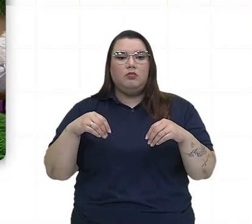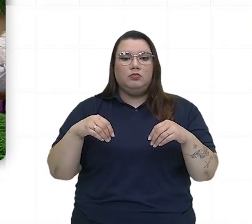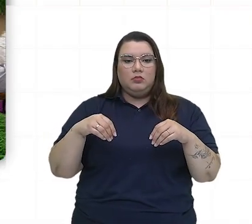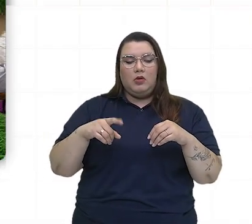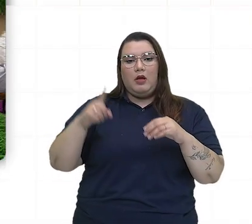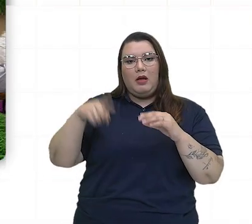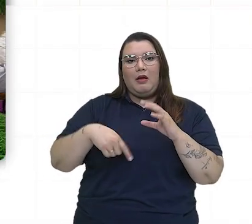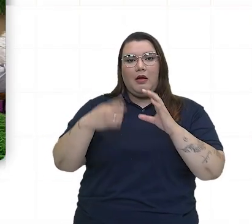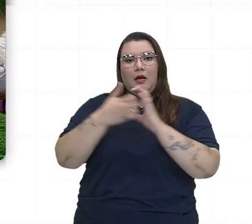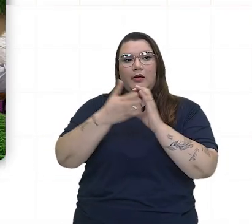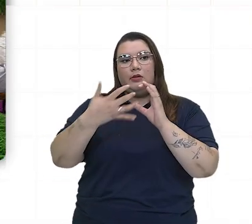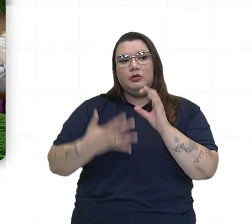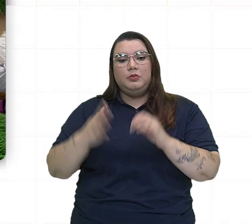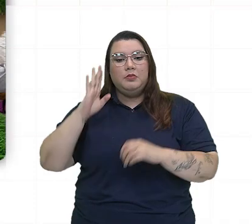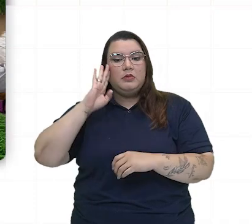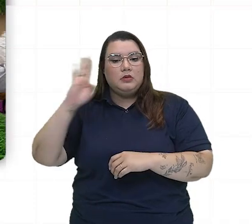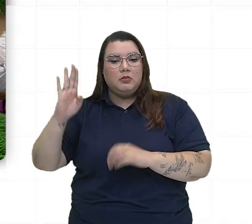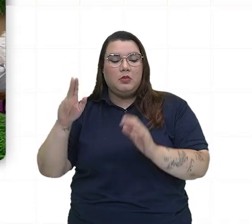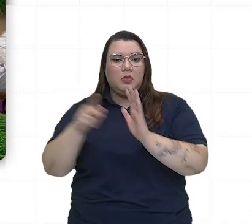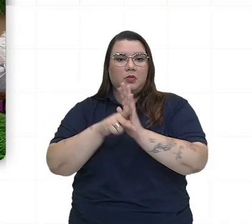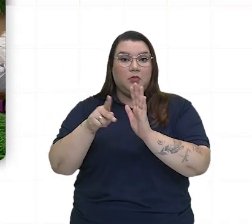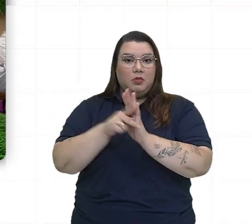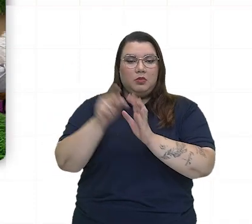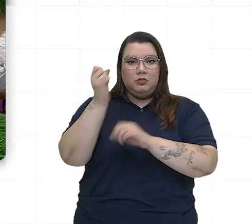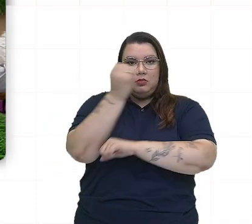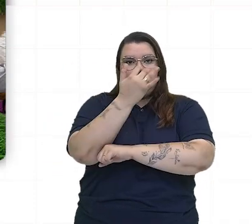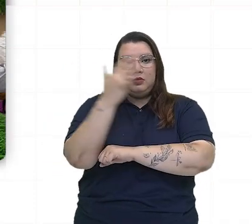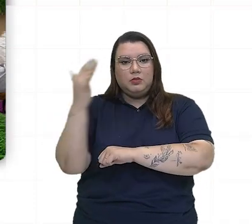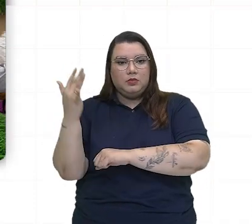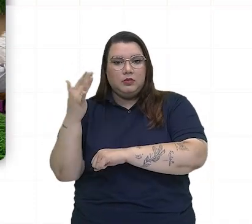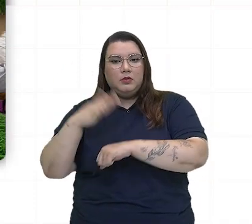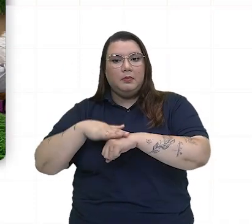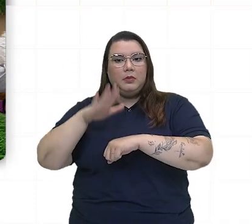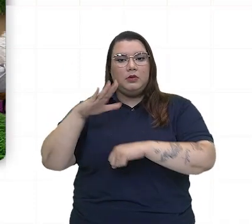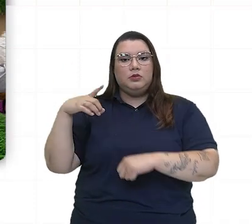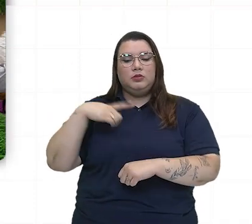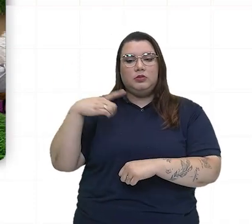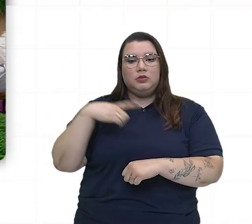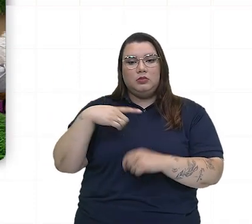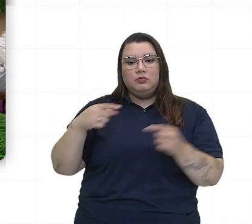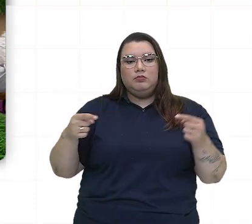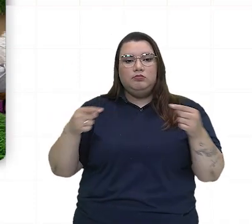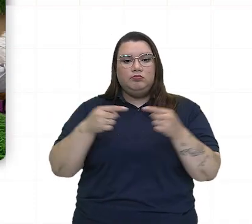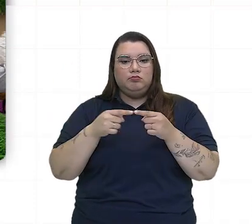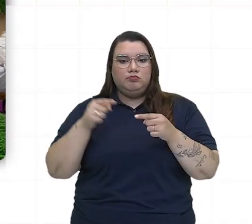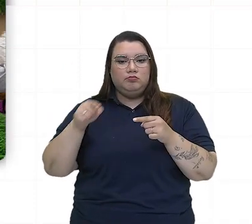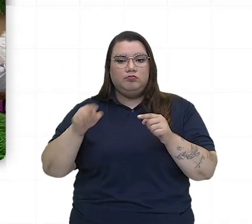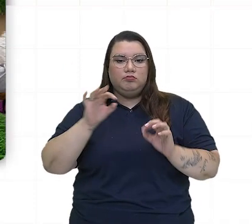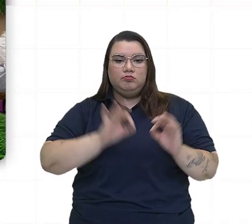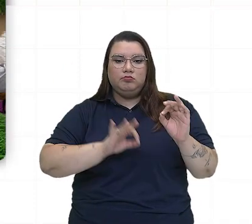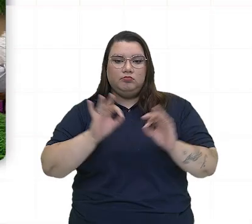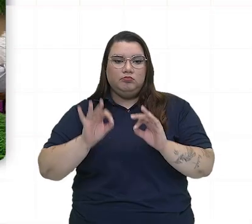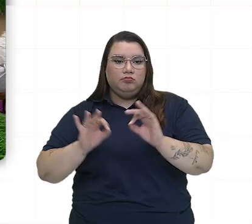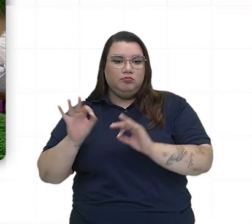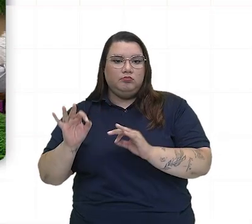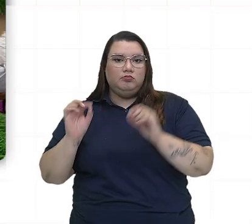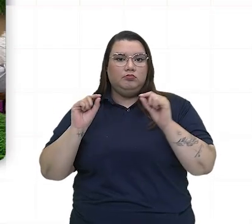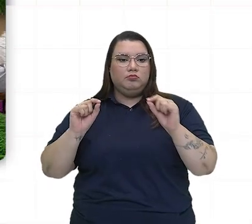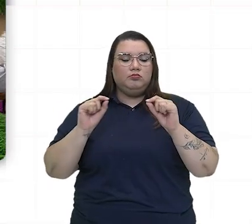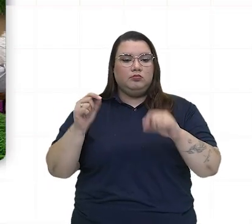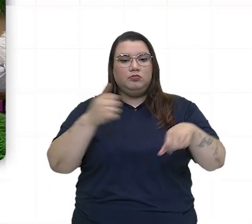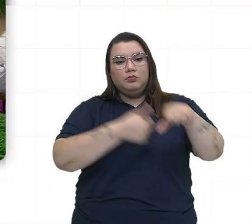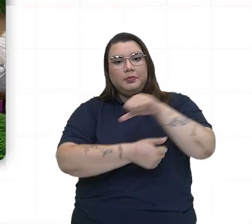dos elementos da natureza aí que mais passa ali, que mais sofre esse processo